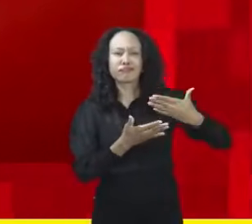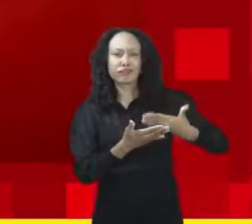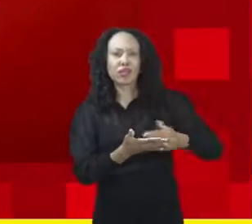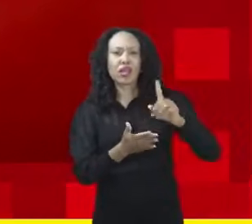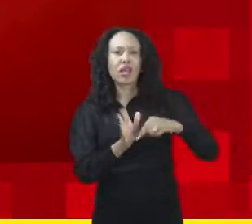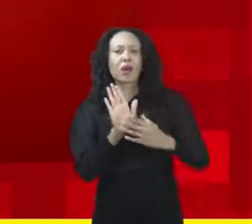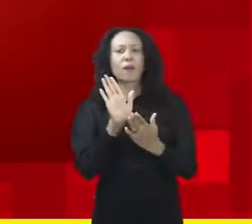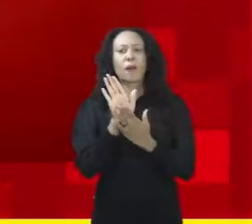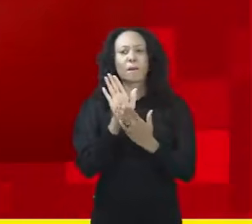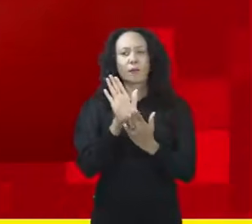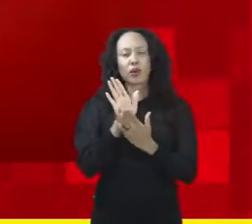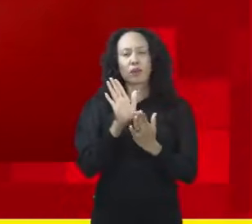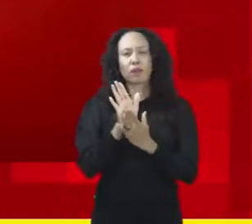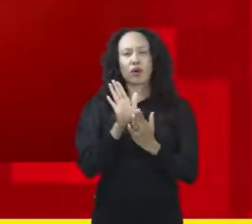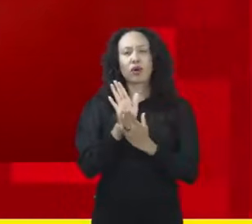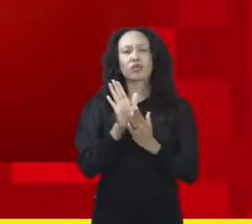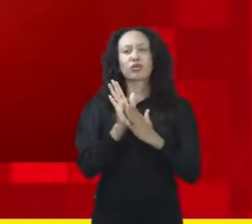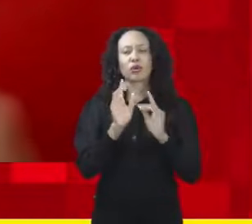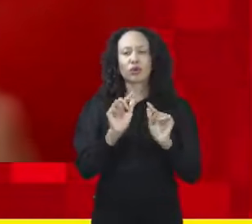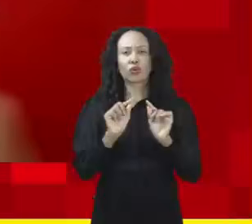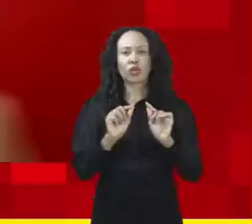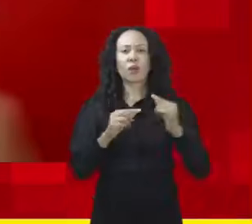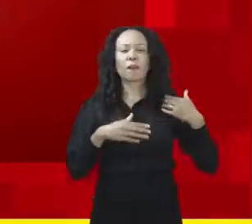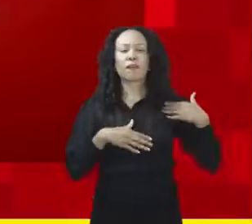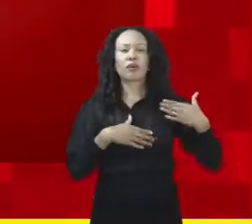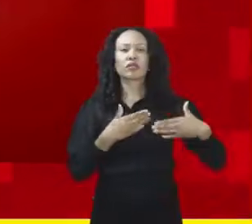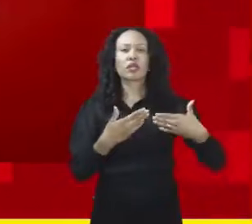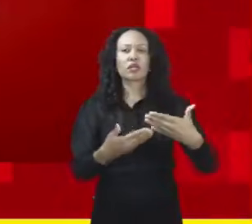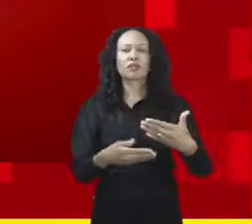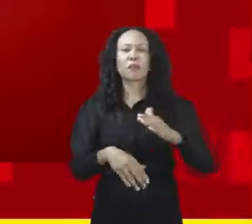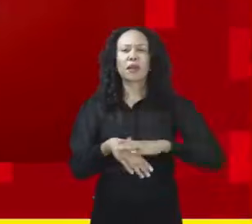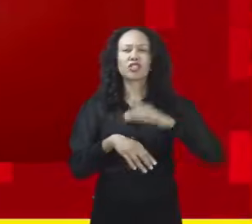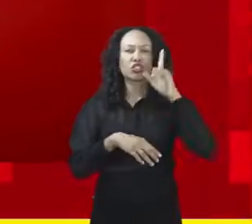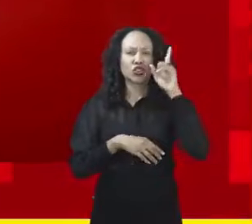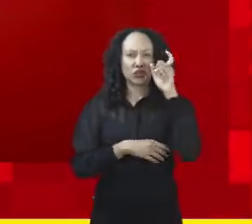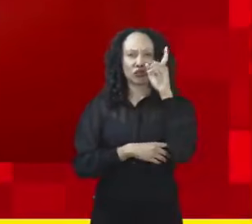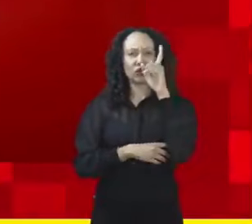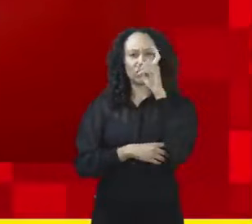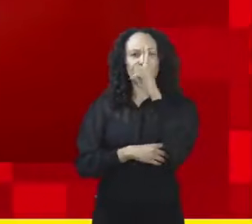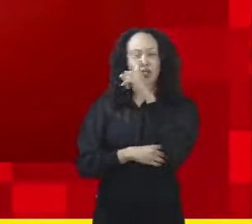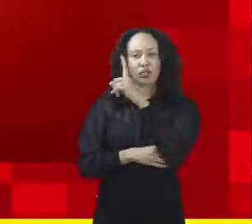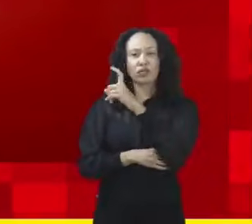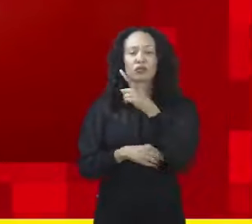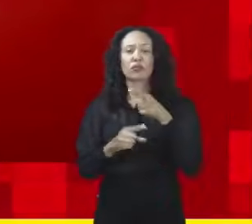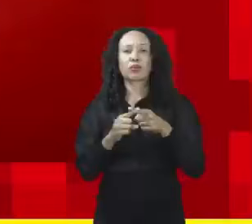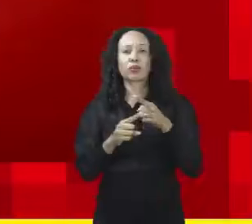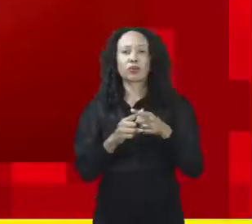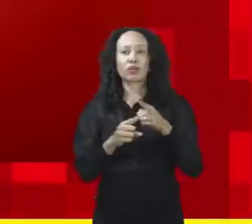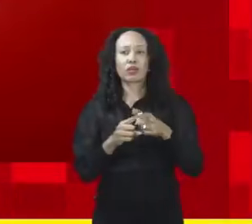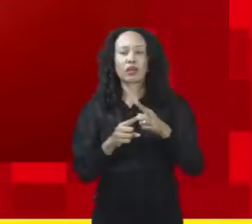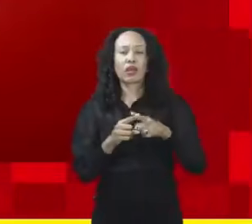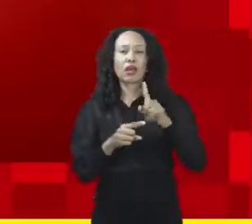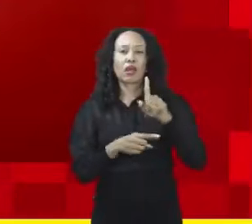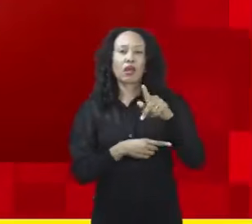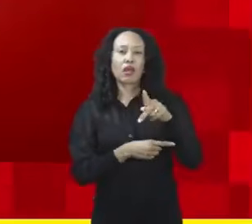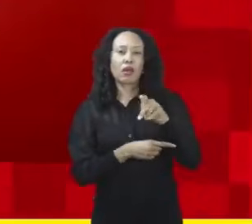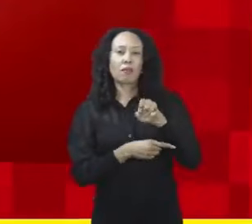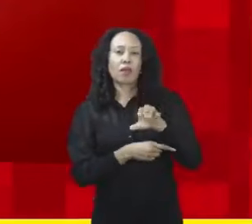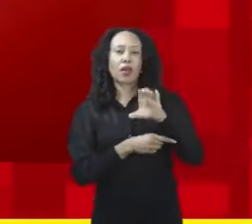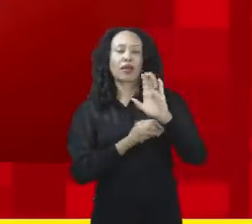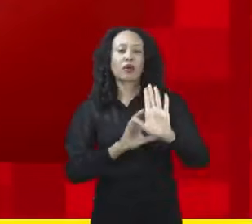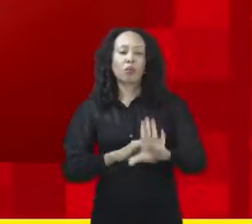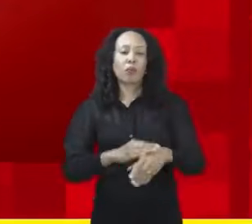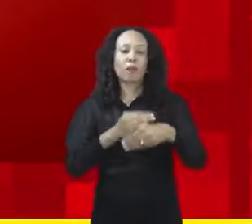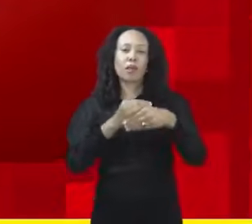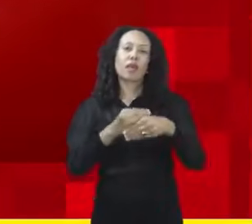proposta que tem um processo um pouco mais, né, difícil, porque é uma PEC, é uma proposta de emenda à